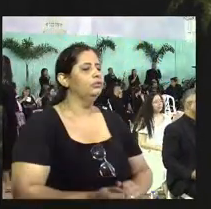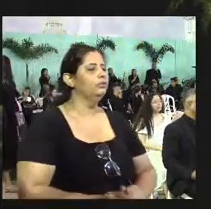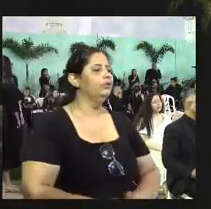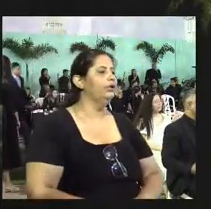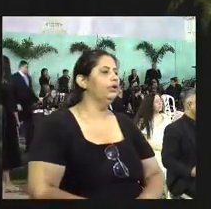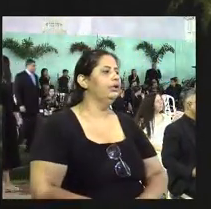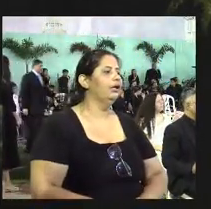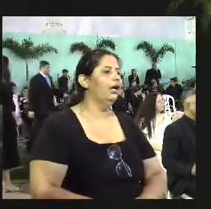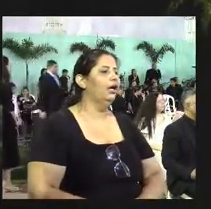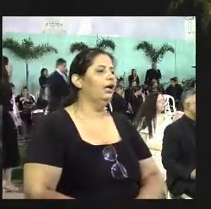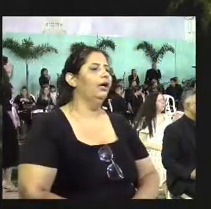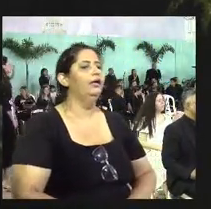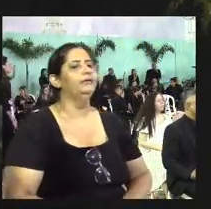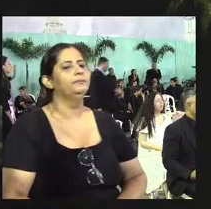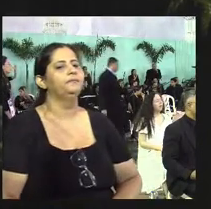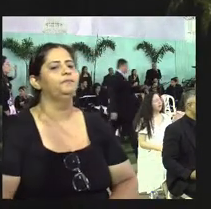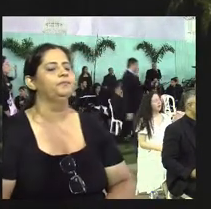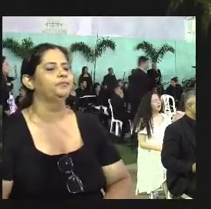ver aleluia